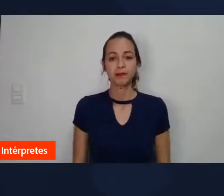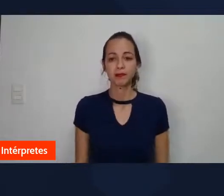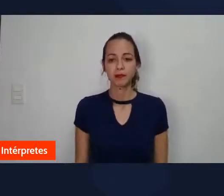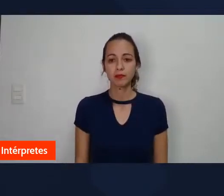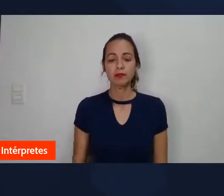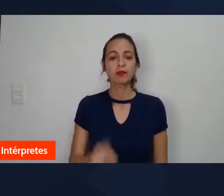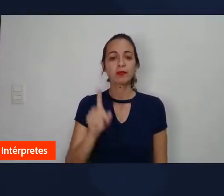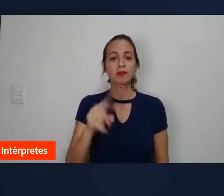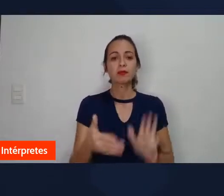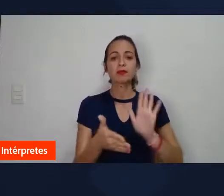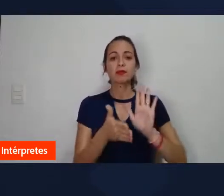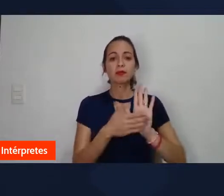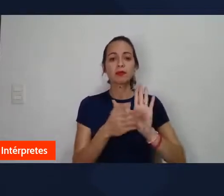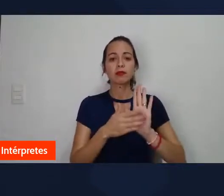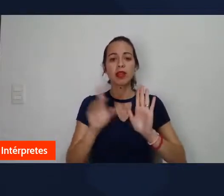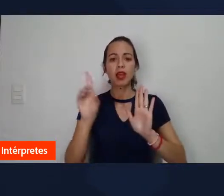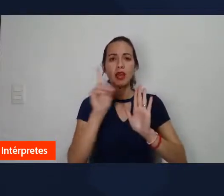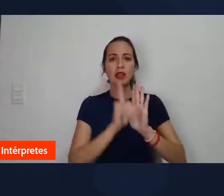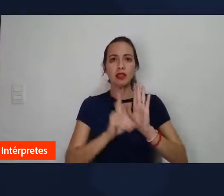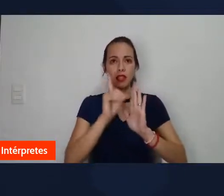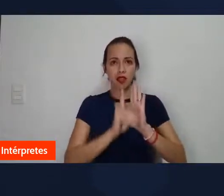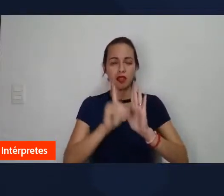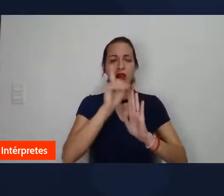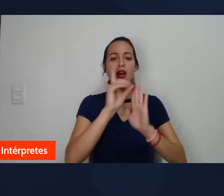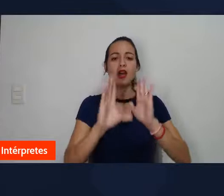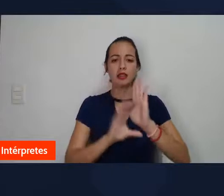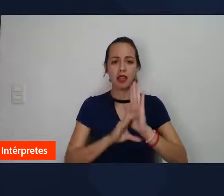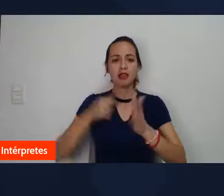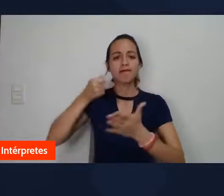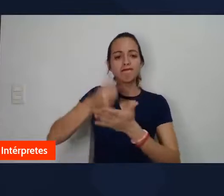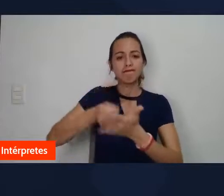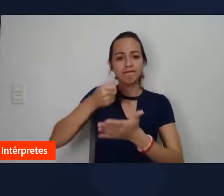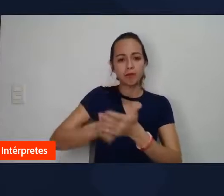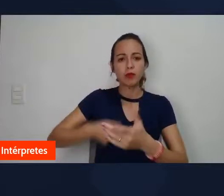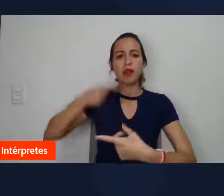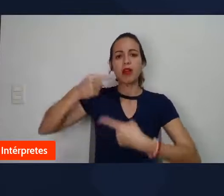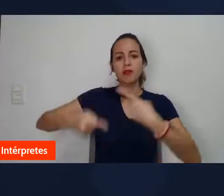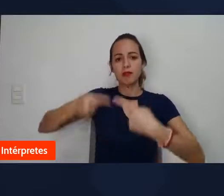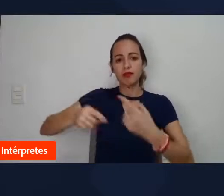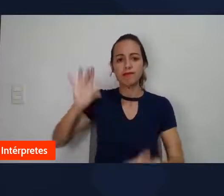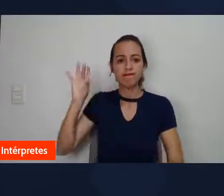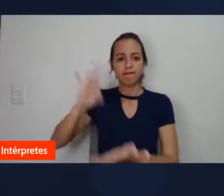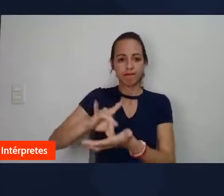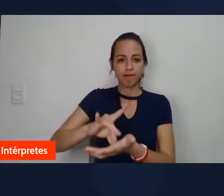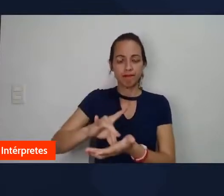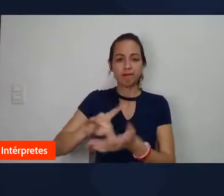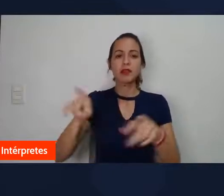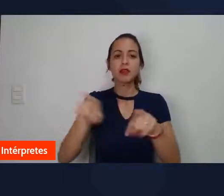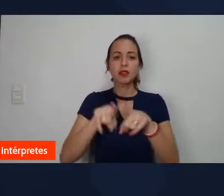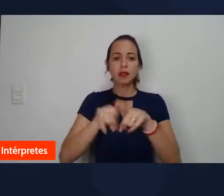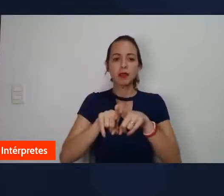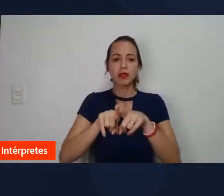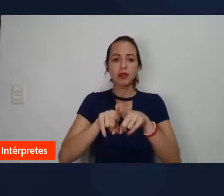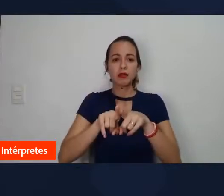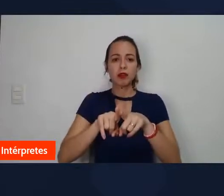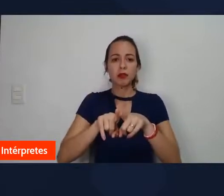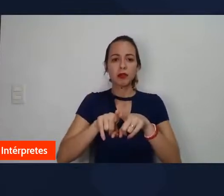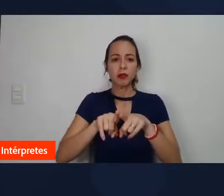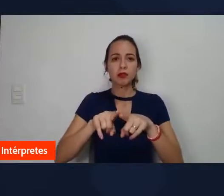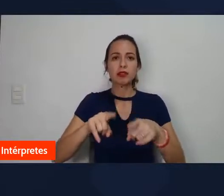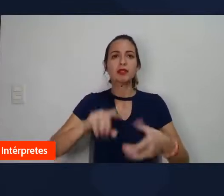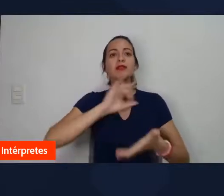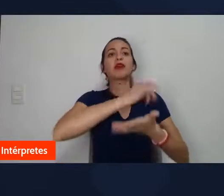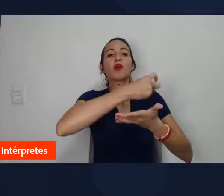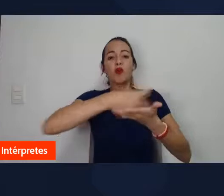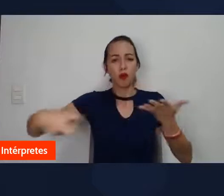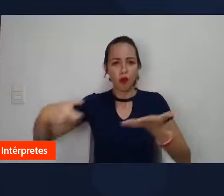né, das décadas de lutas e conquistas sociais e políticas em xeque, o golpe, a pandemia e os